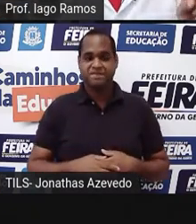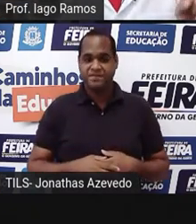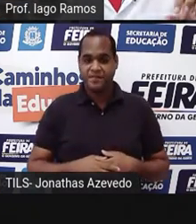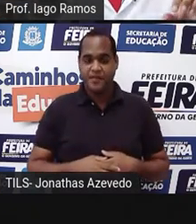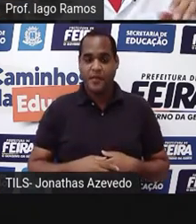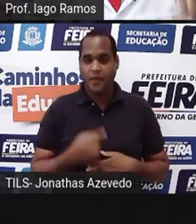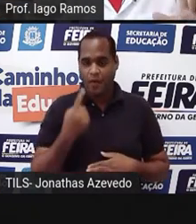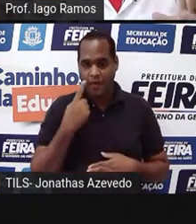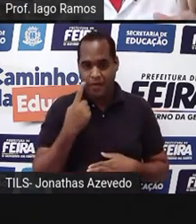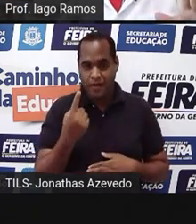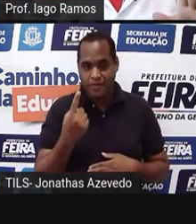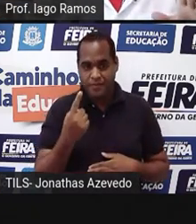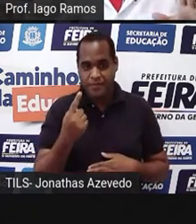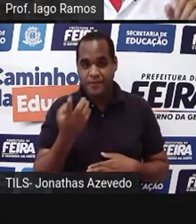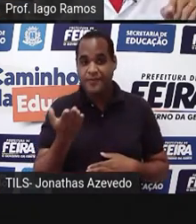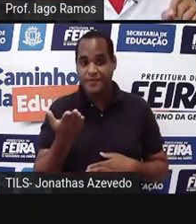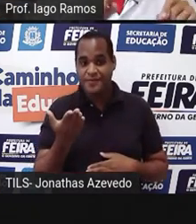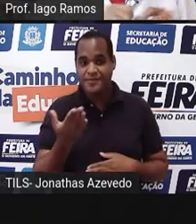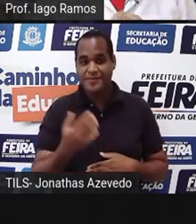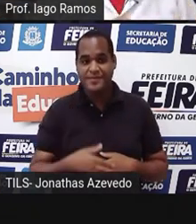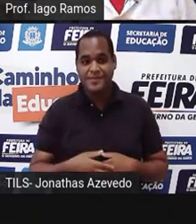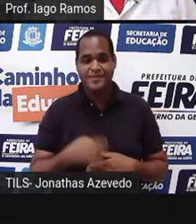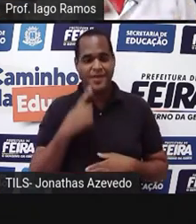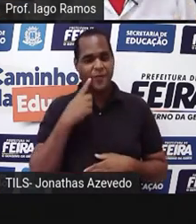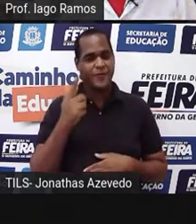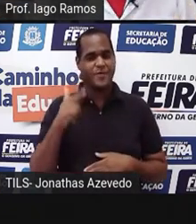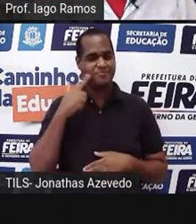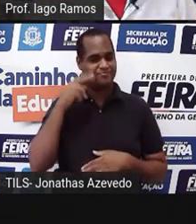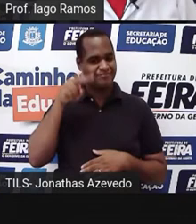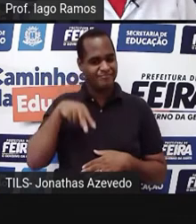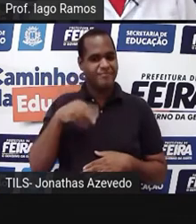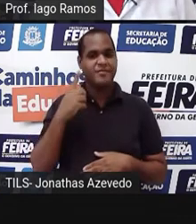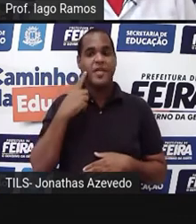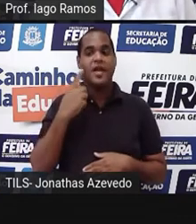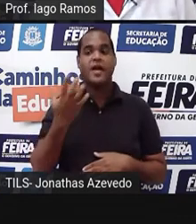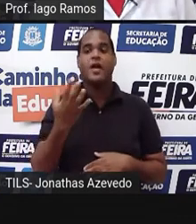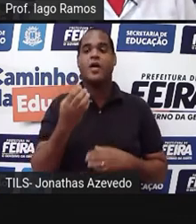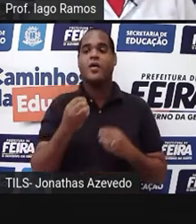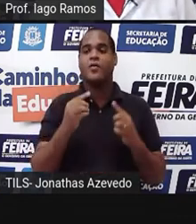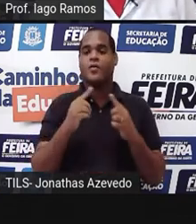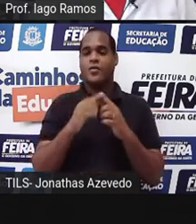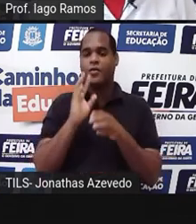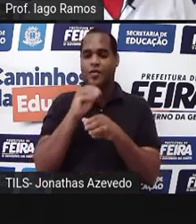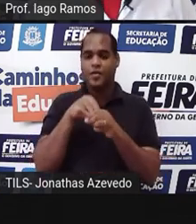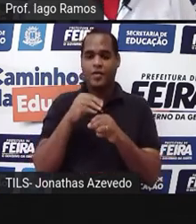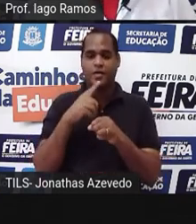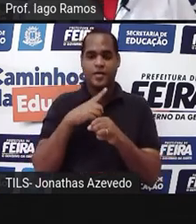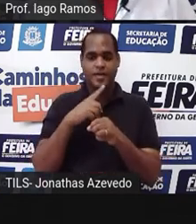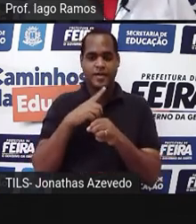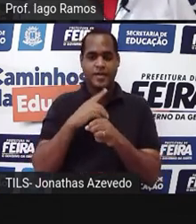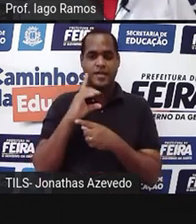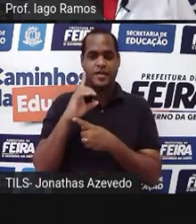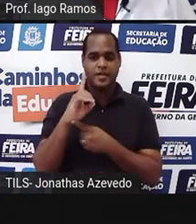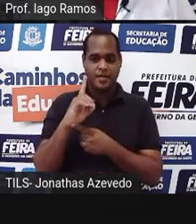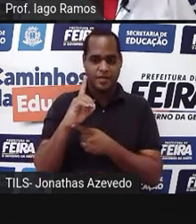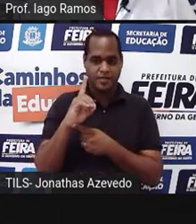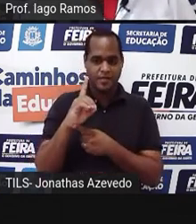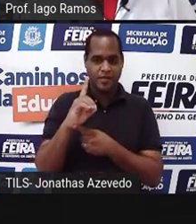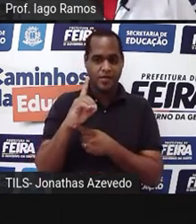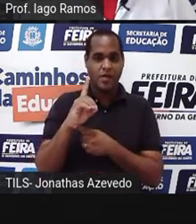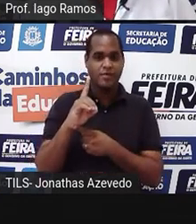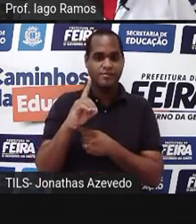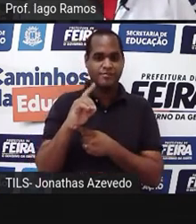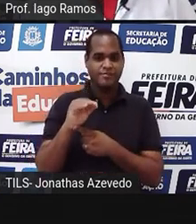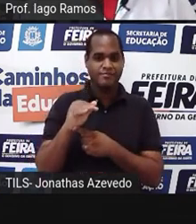Olhe. Olhou? Agora eu vou ler. O ângulozinho formado no vértice D do triângulo maior.